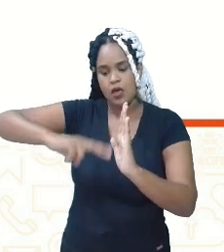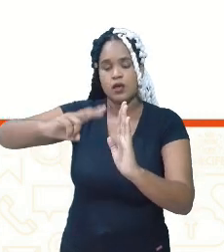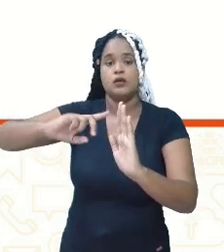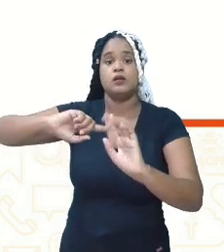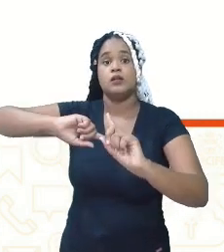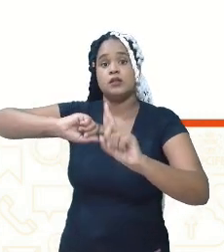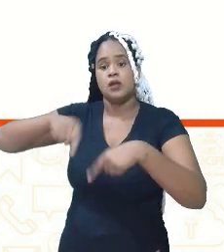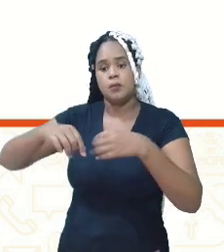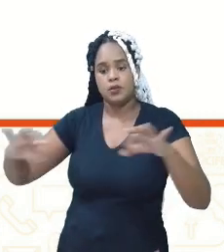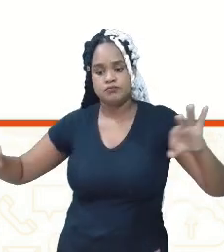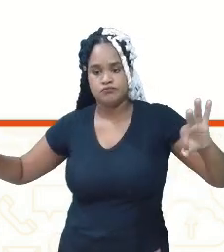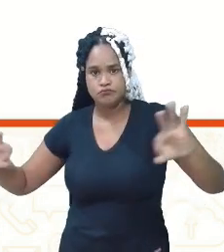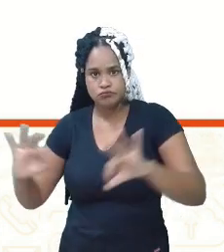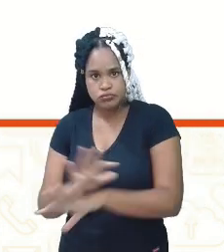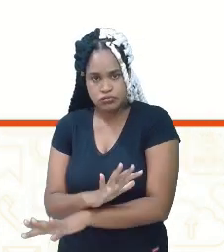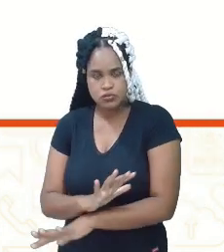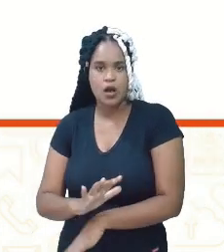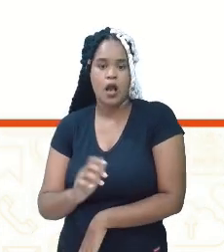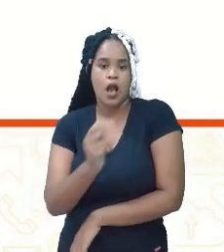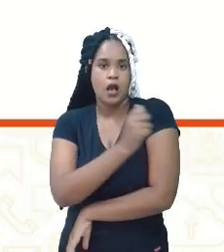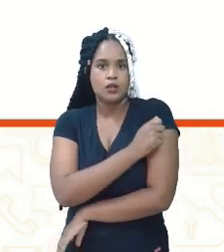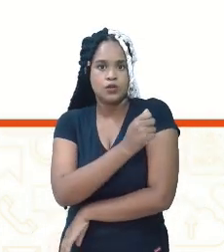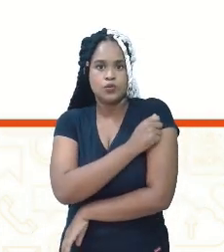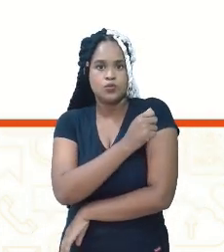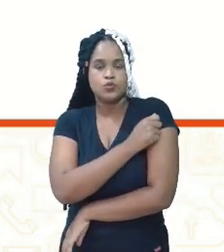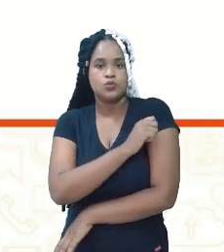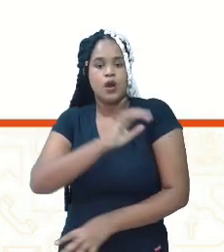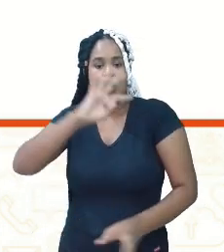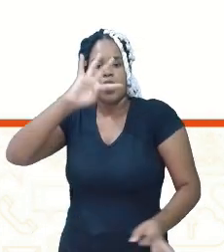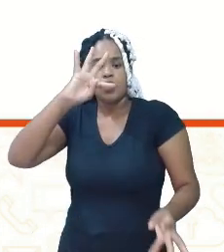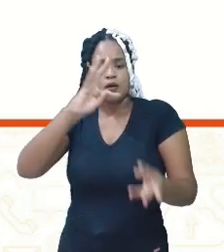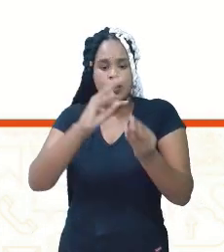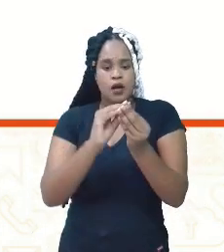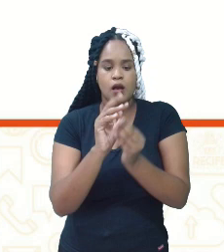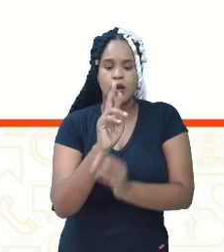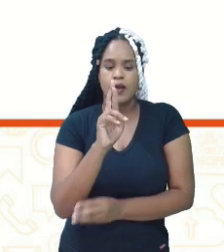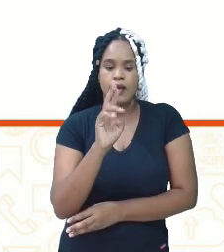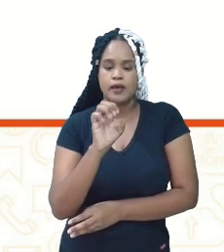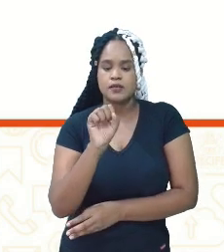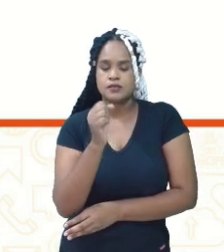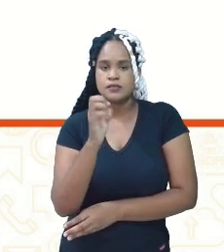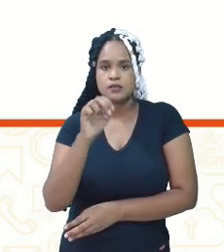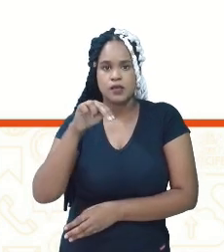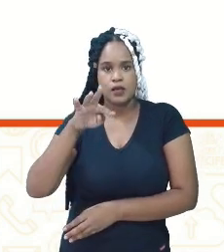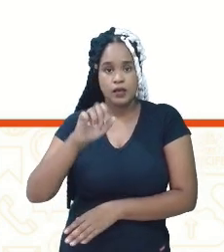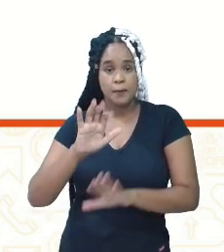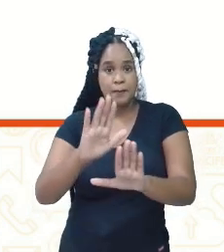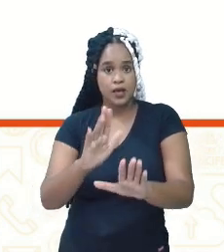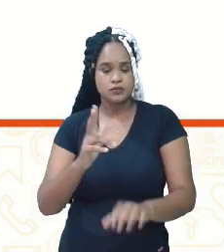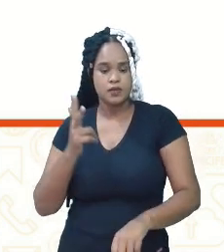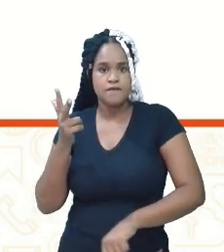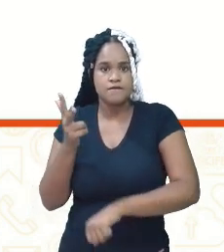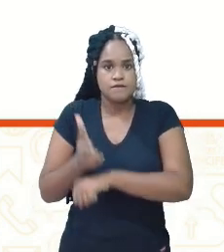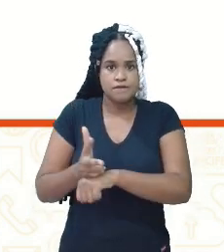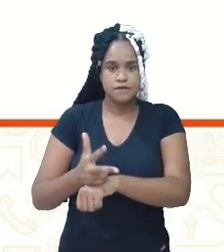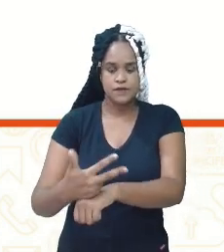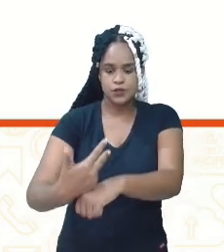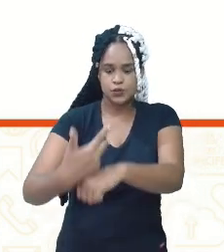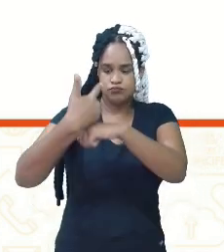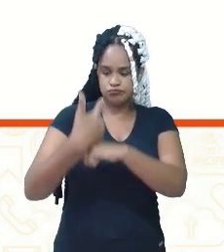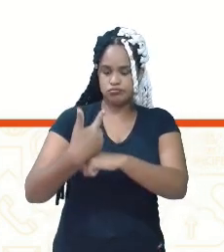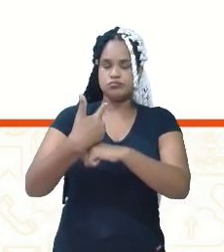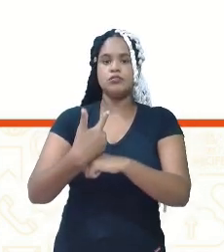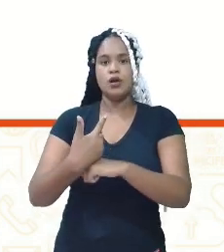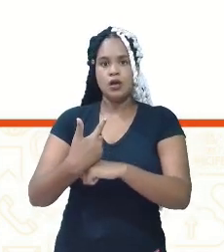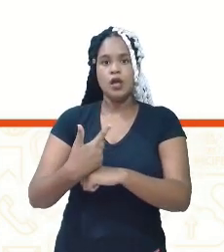esses estudantes eles fazerem uma resenha por meio de vídeo e postar na plataforma. Então, veja só que